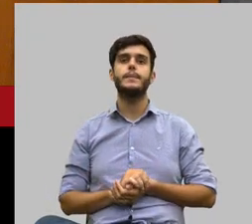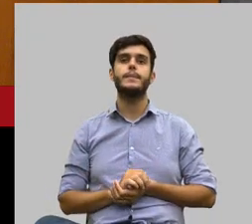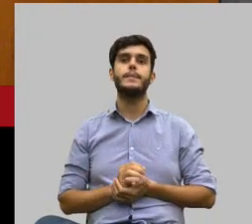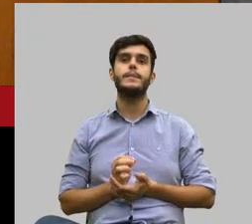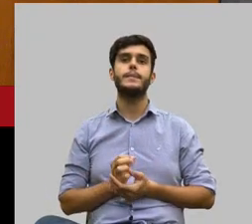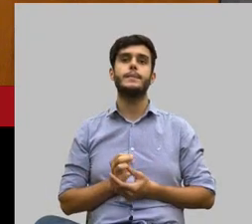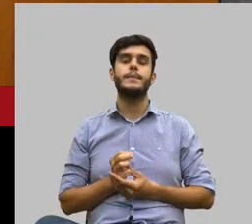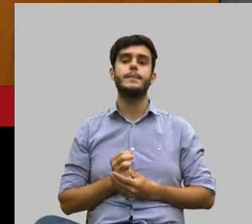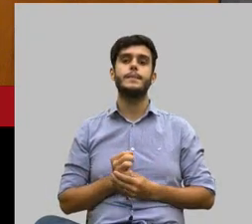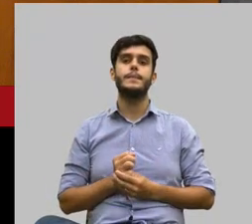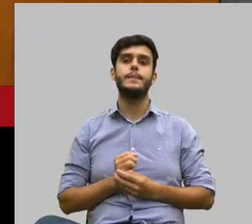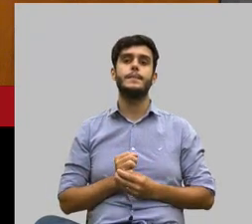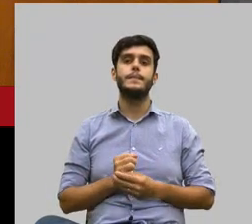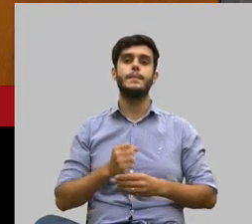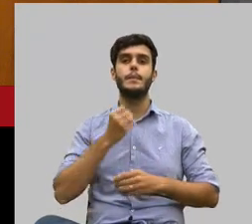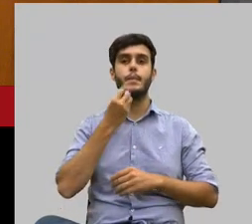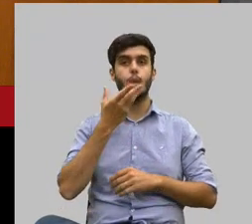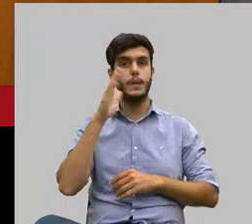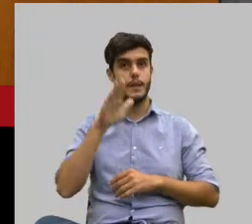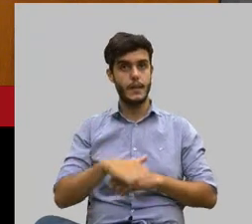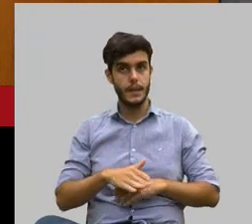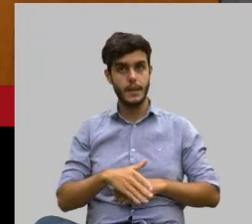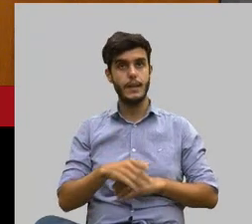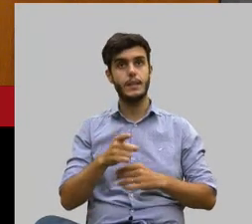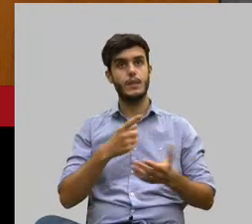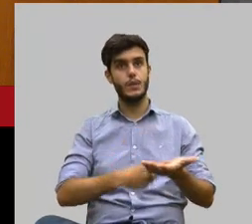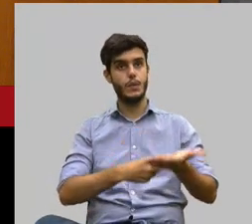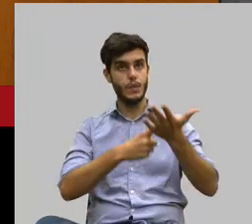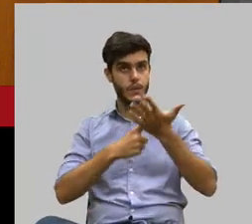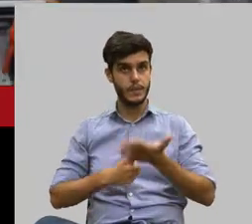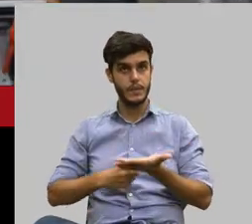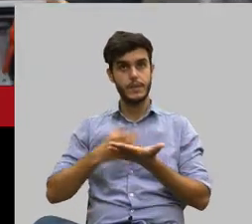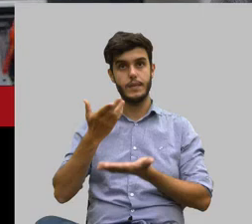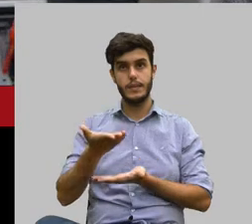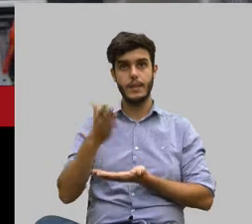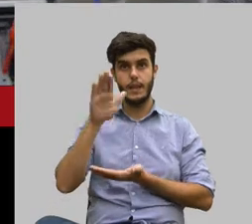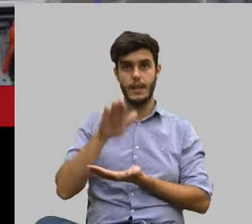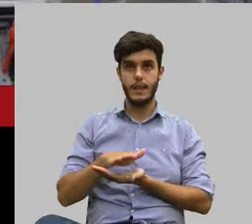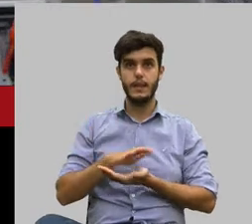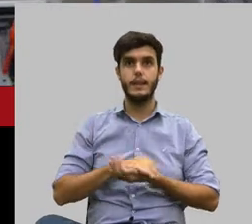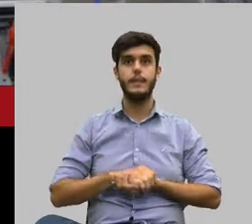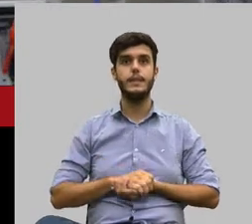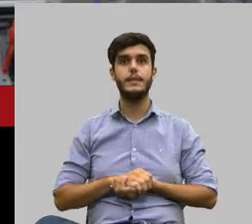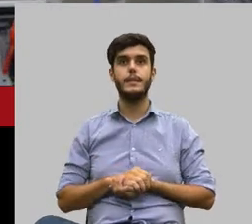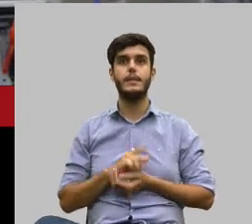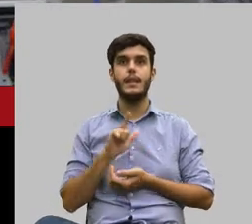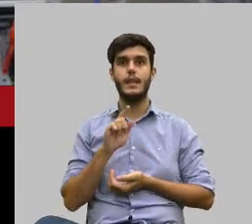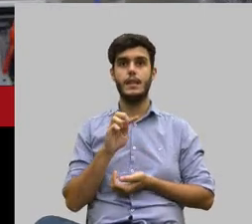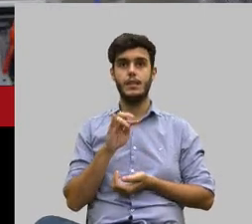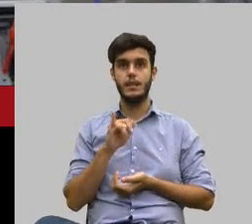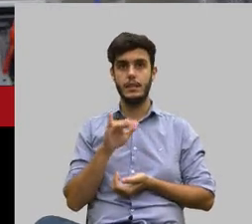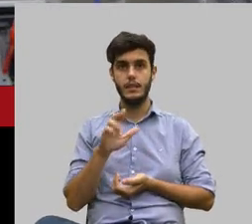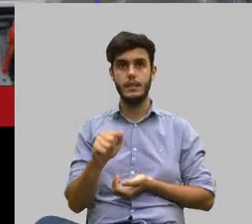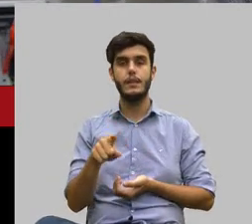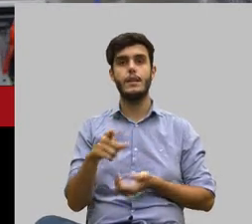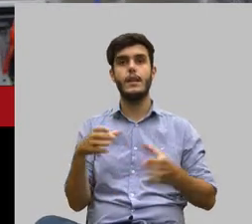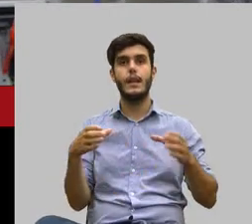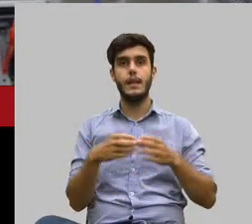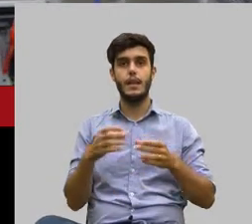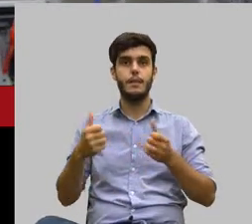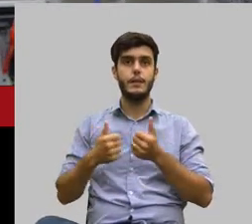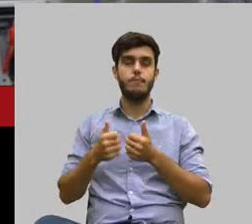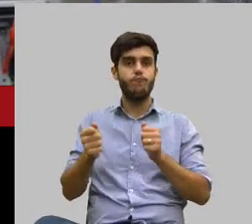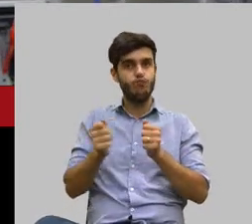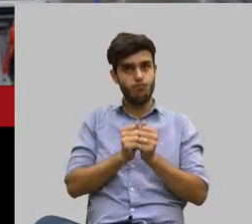Boa tarde a nossa convidada do período da tarde aqui D Letícia e toda a sua equipe que